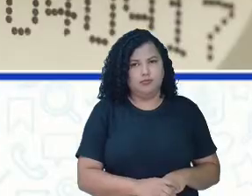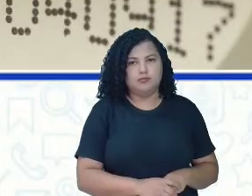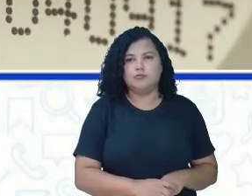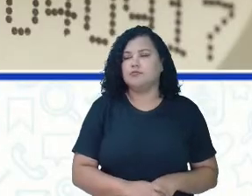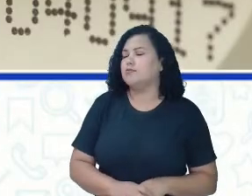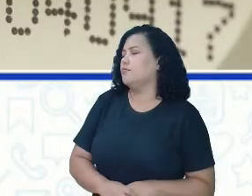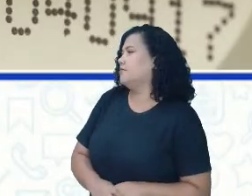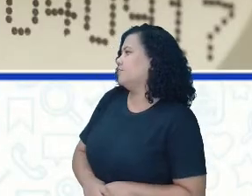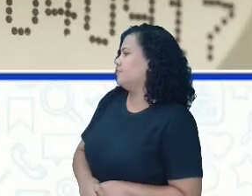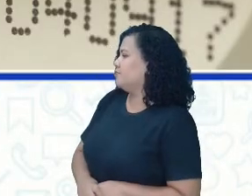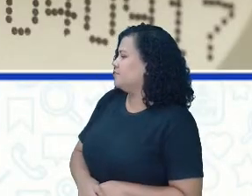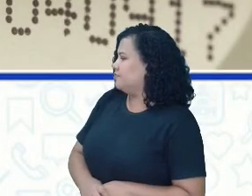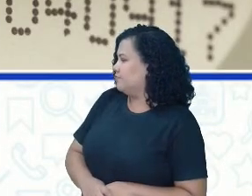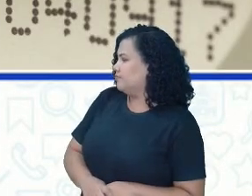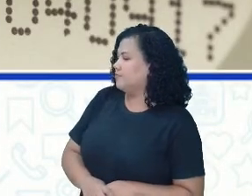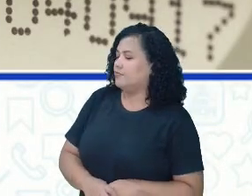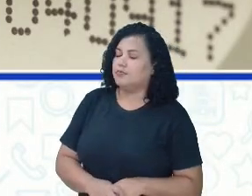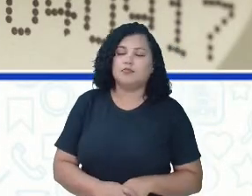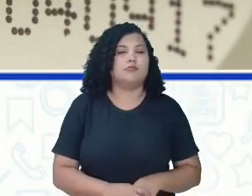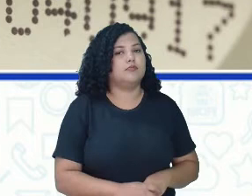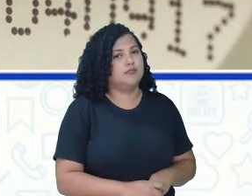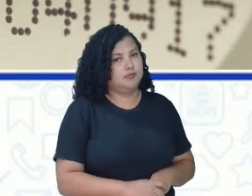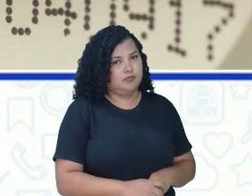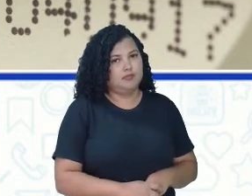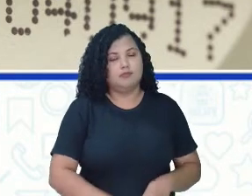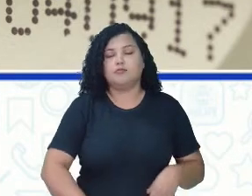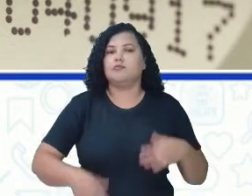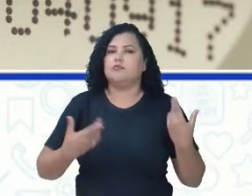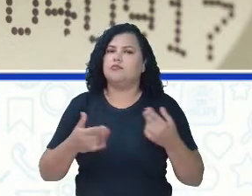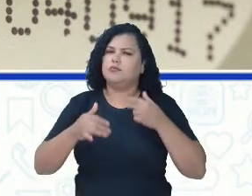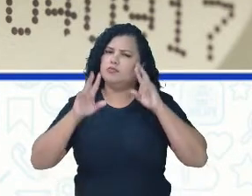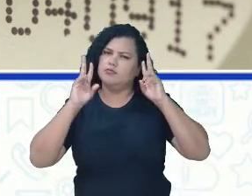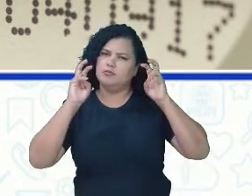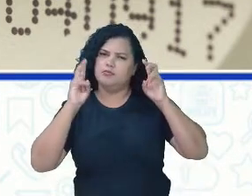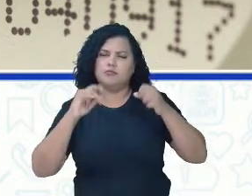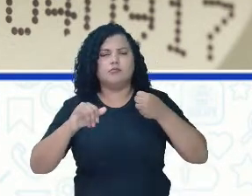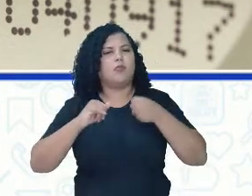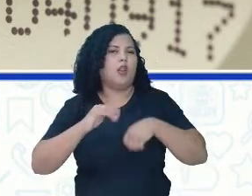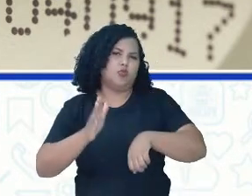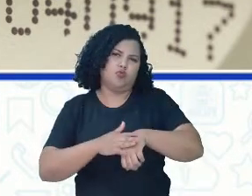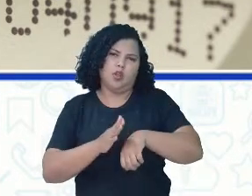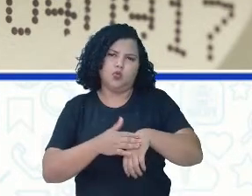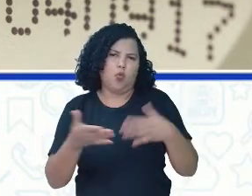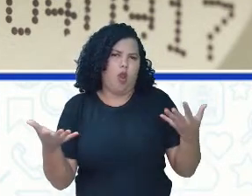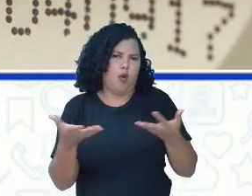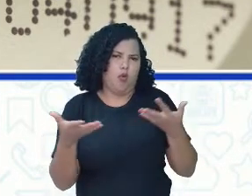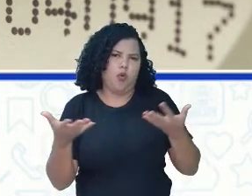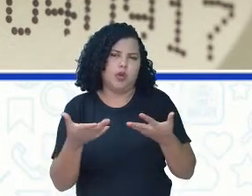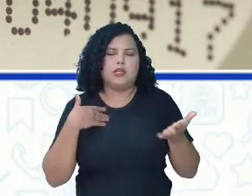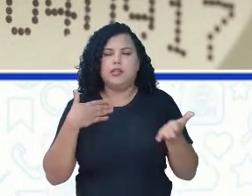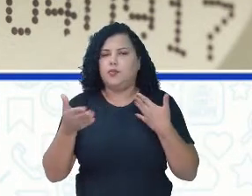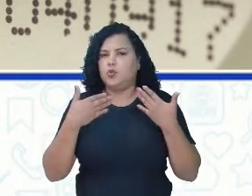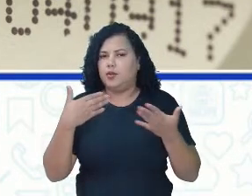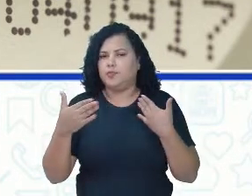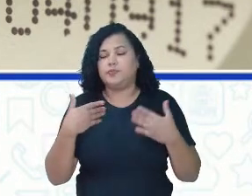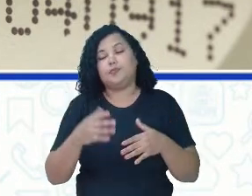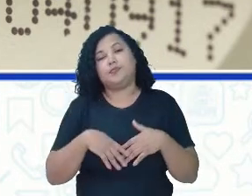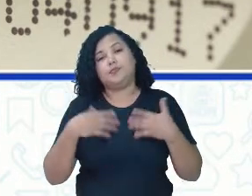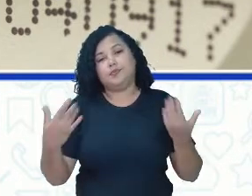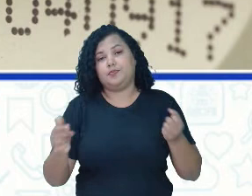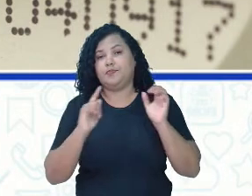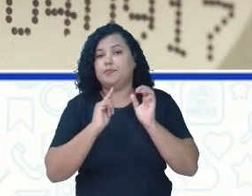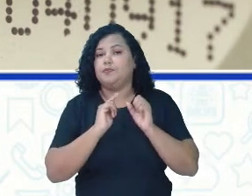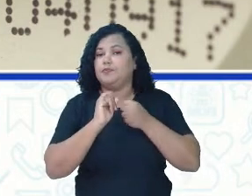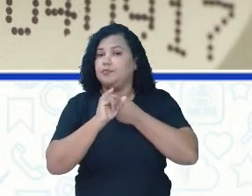Por tratar de um assunto contemporâneo, sendo geralmente uma crítica ou comentário sobre algo que está sendo debatido no momento, a crônica é um texto que